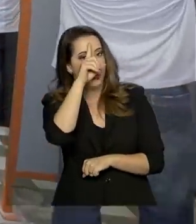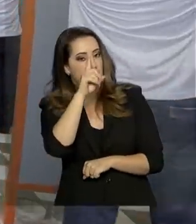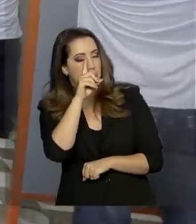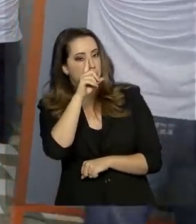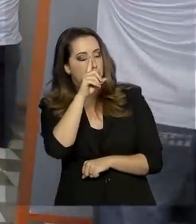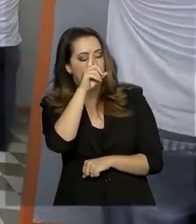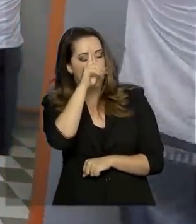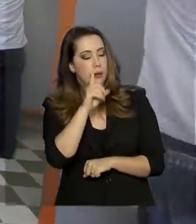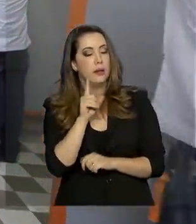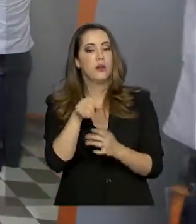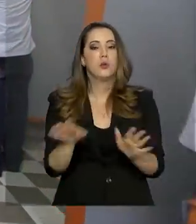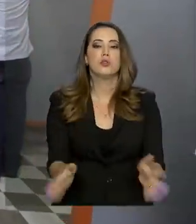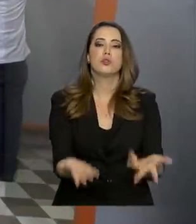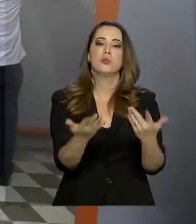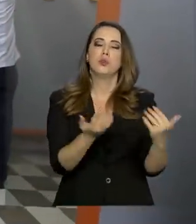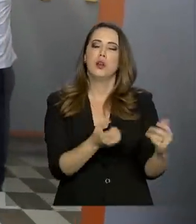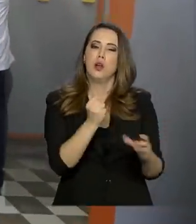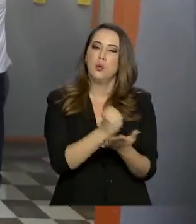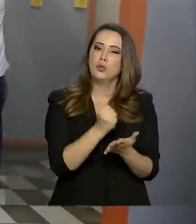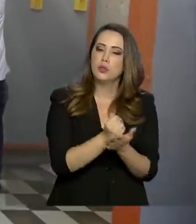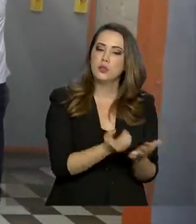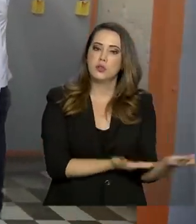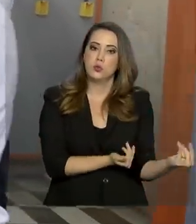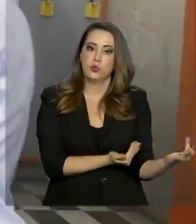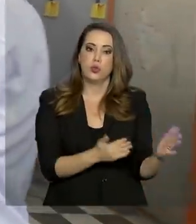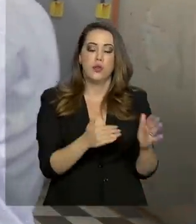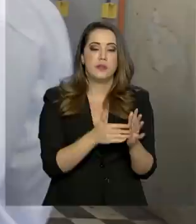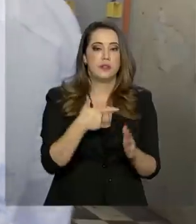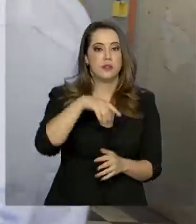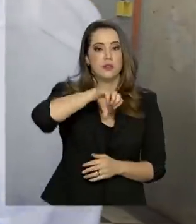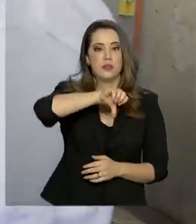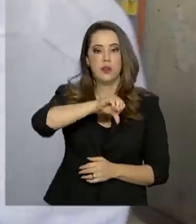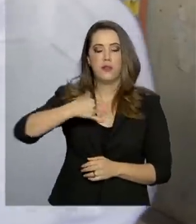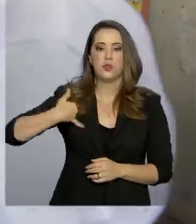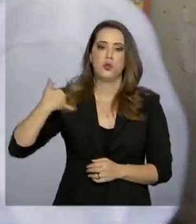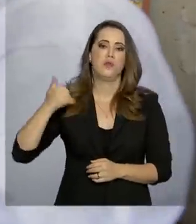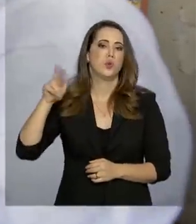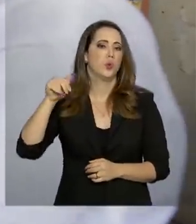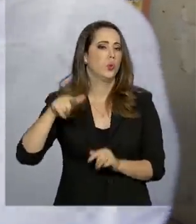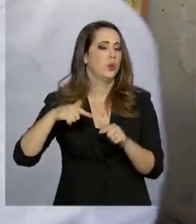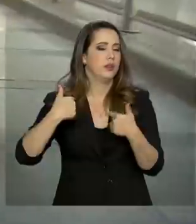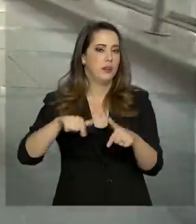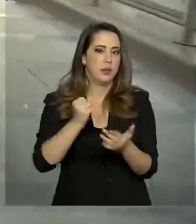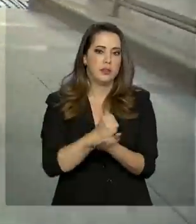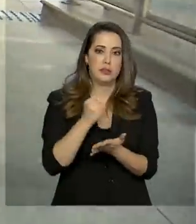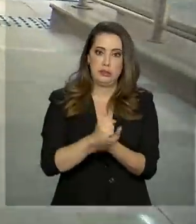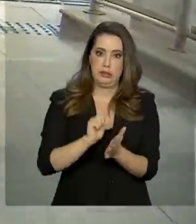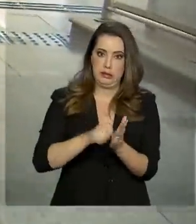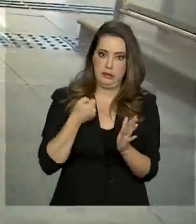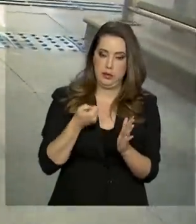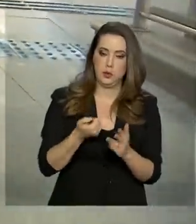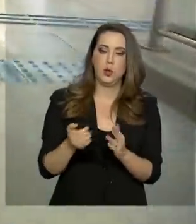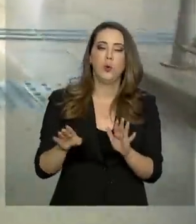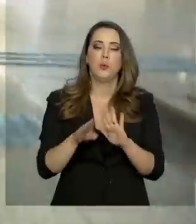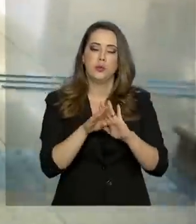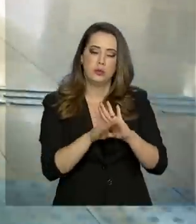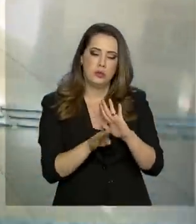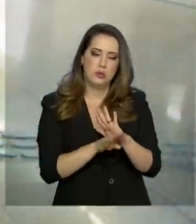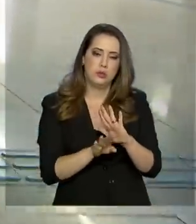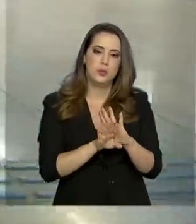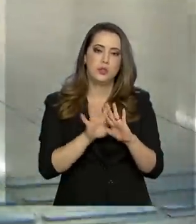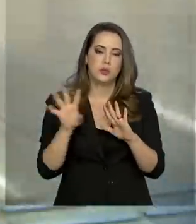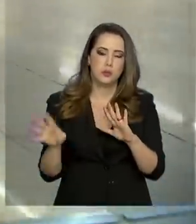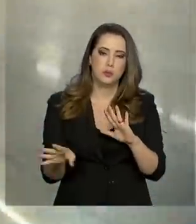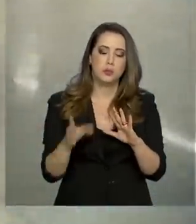estimular a contratação de jovens até os 29 anos, que nunca tiveram emprego formal. O programa também prevê a